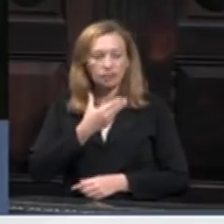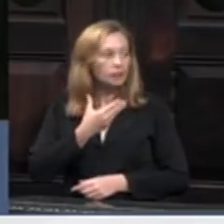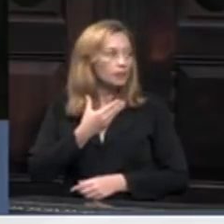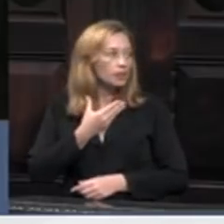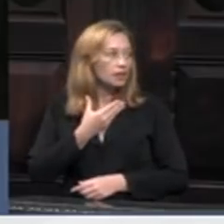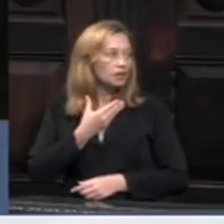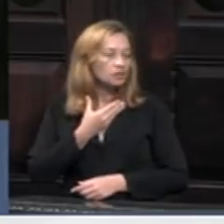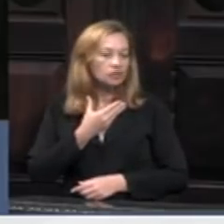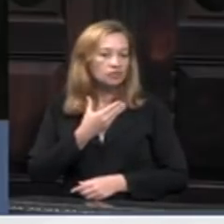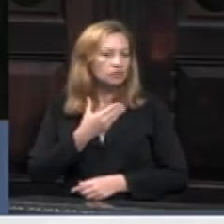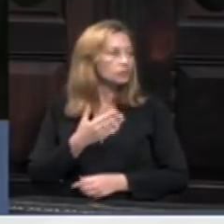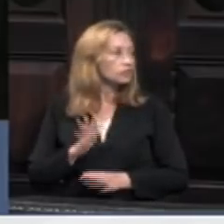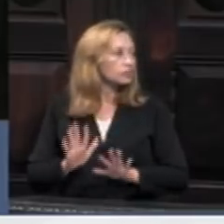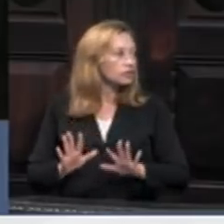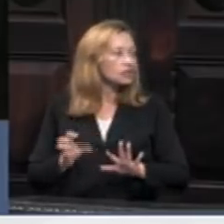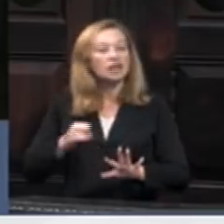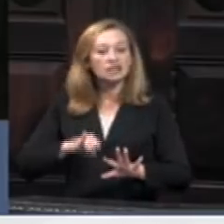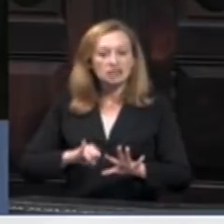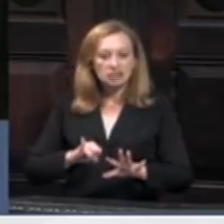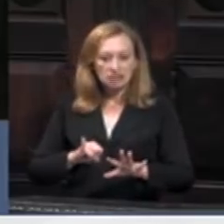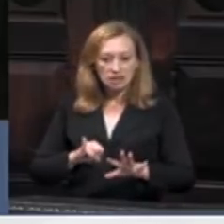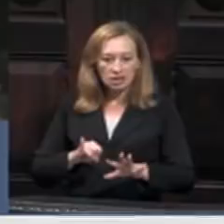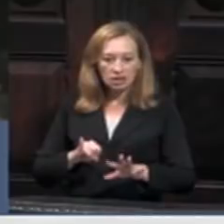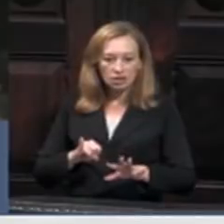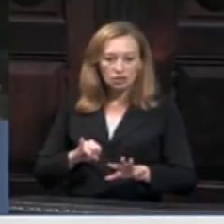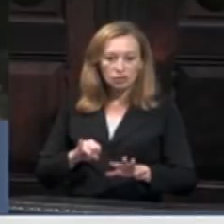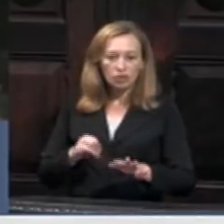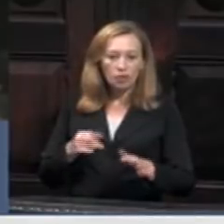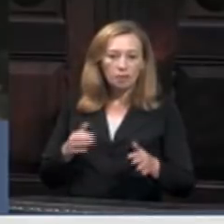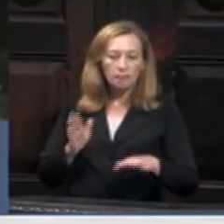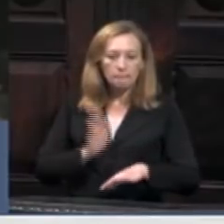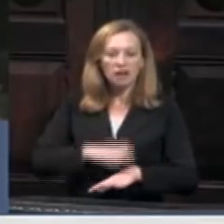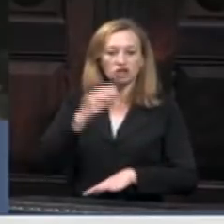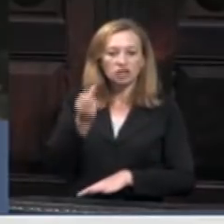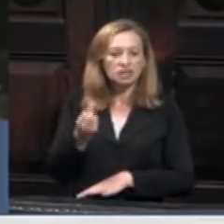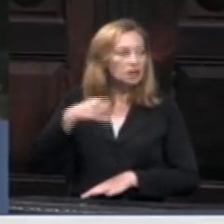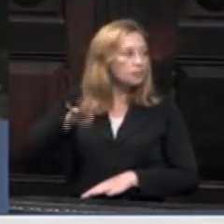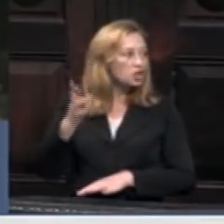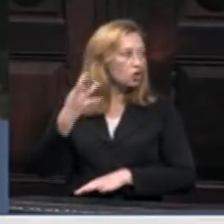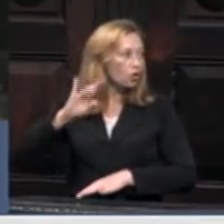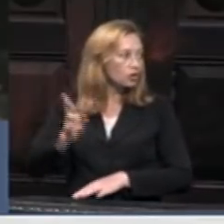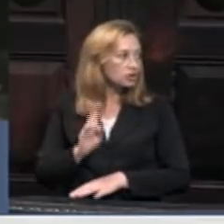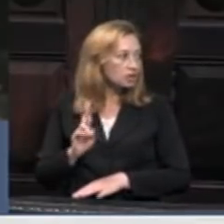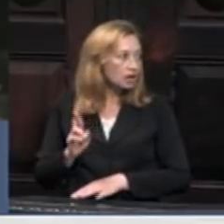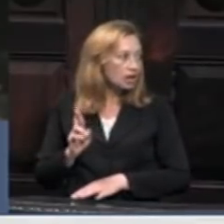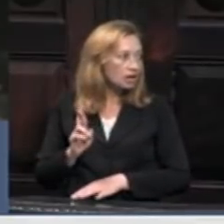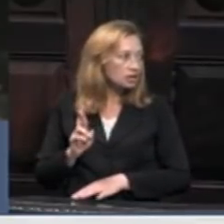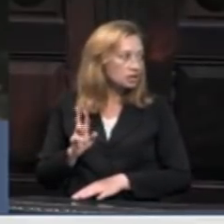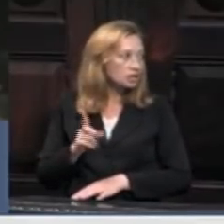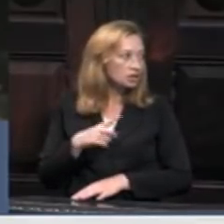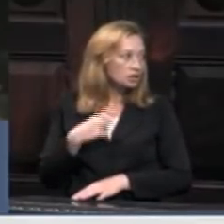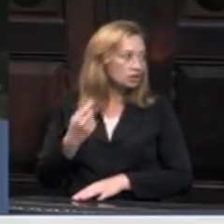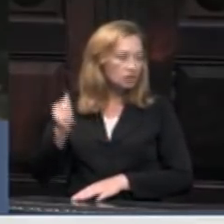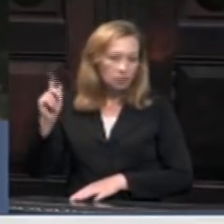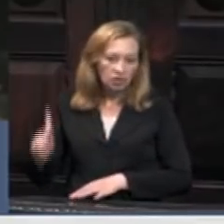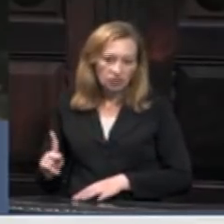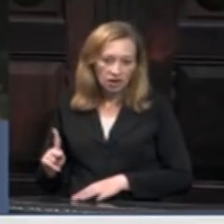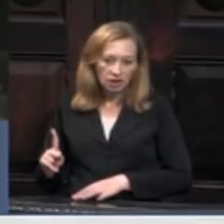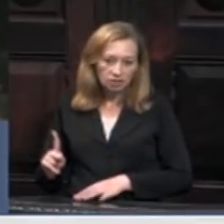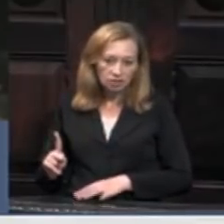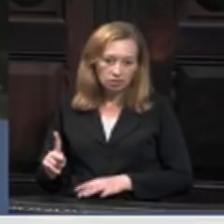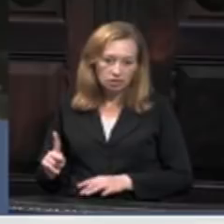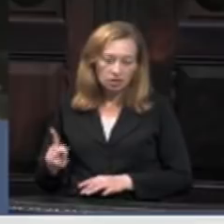compromisso com Vossa Excelência. Se o impacto for maior de 100 milhões por ano, vai ser autorizativo. Se for menor, a gente faz determinativo. Pode ser